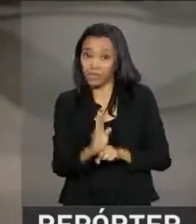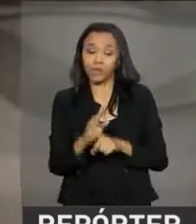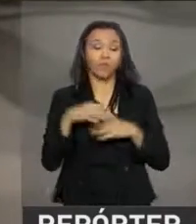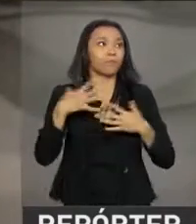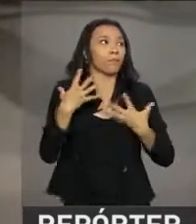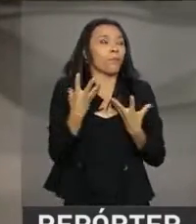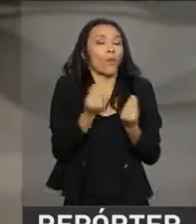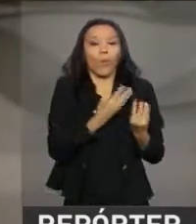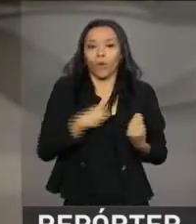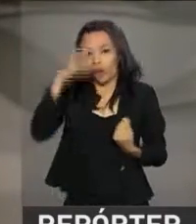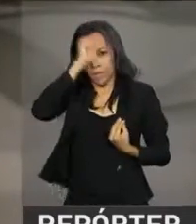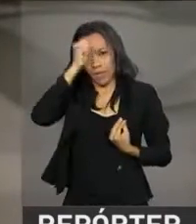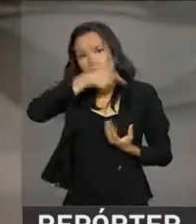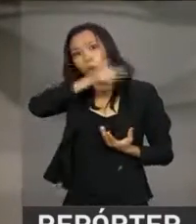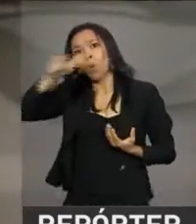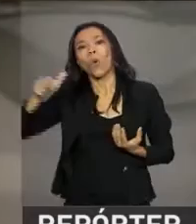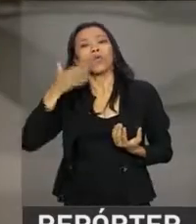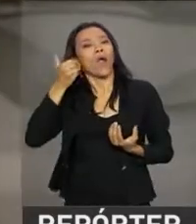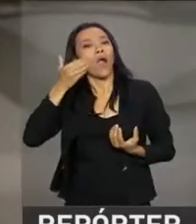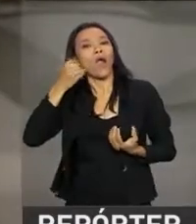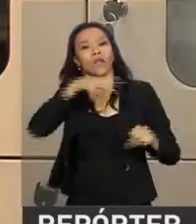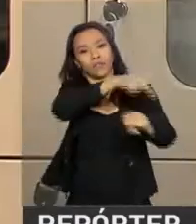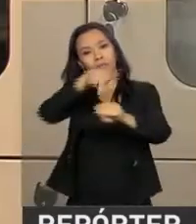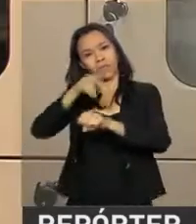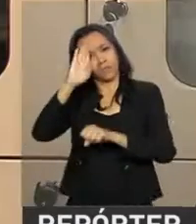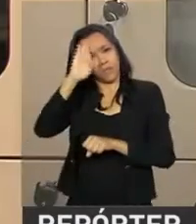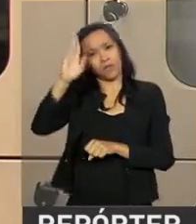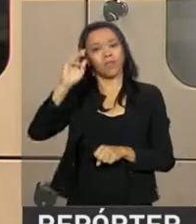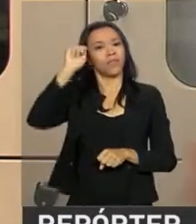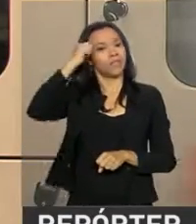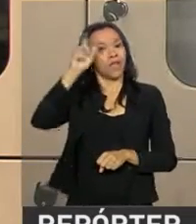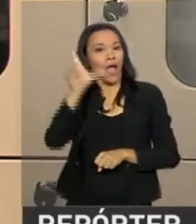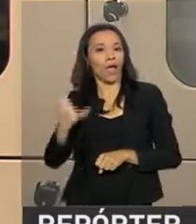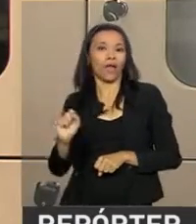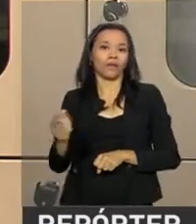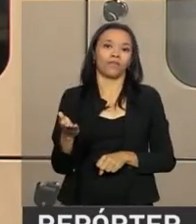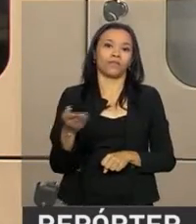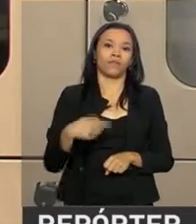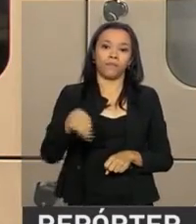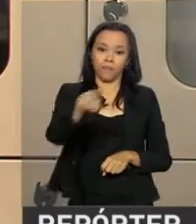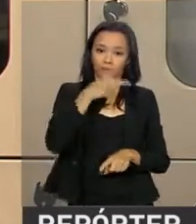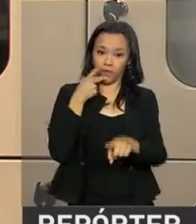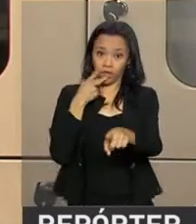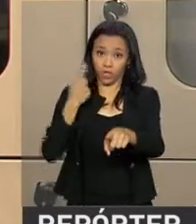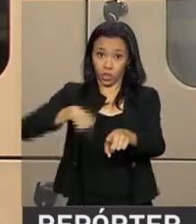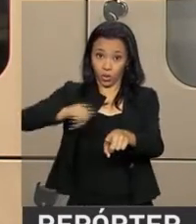muito a aprender com as outras nações, sobretudo as africanas. Nós também precisamos aprender